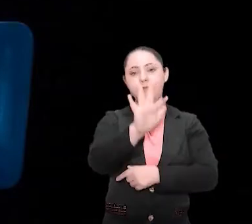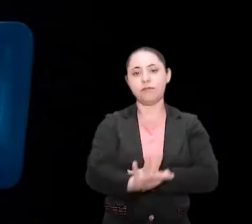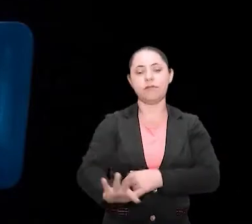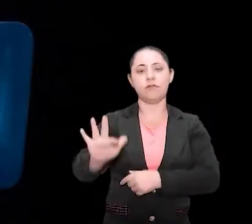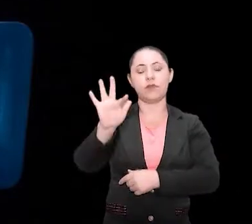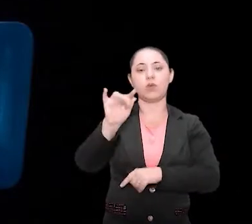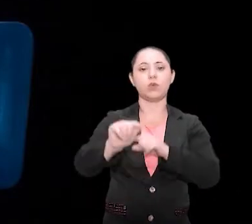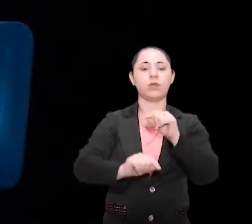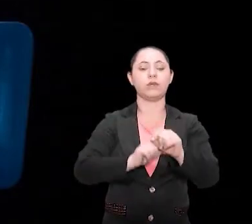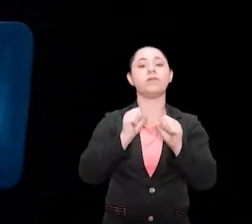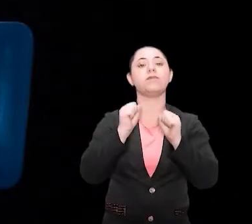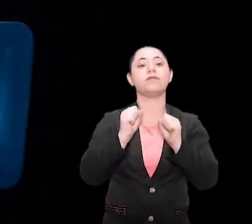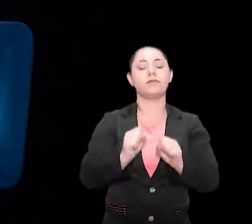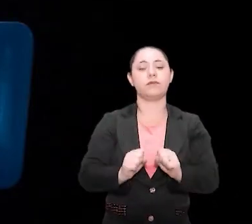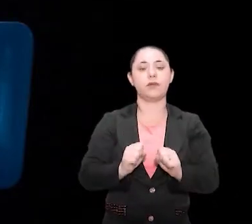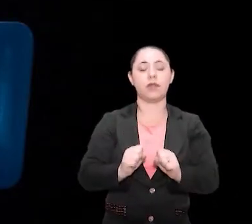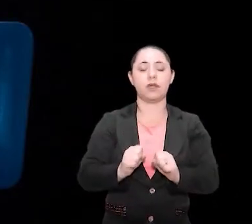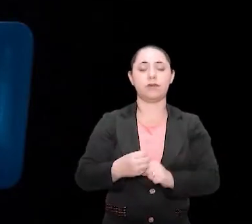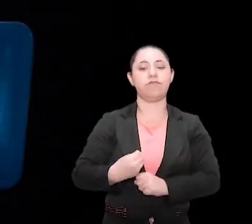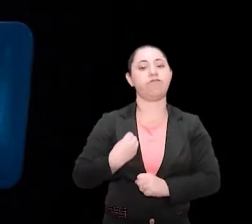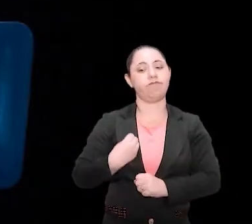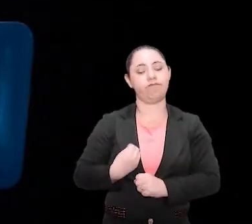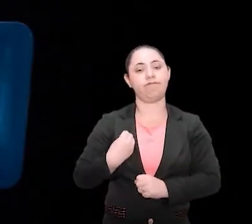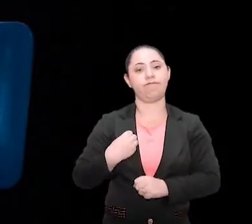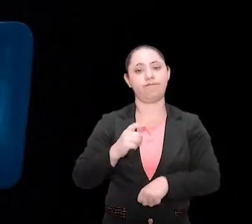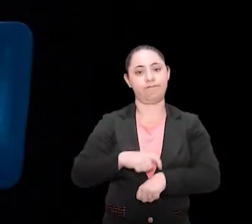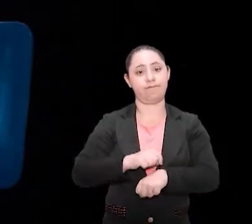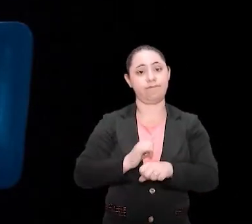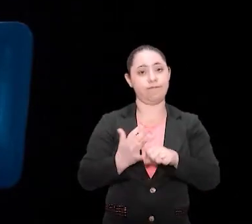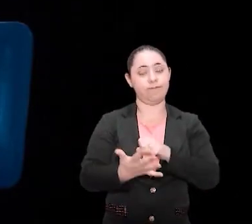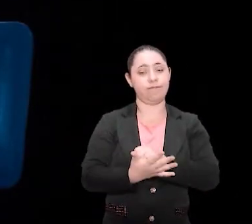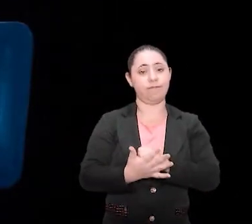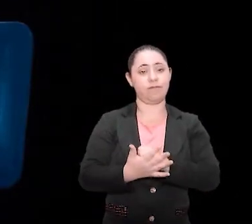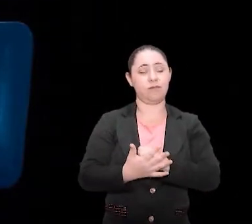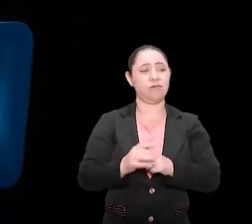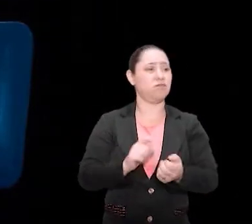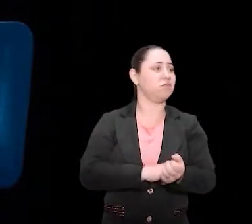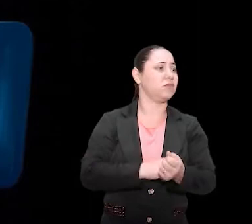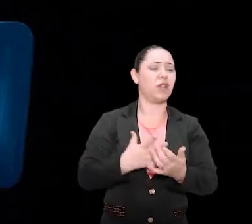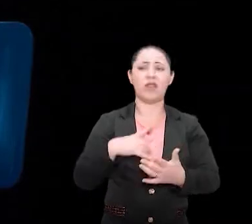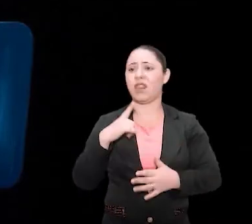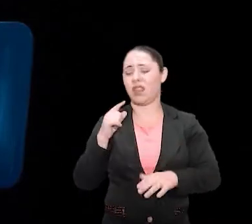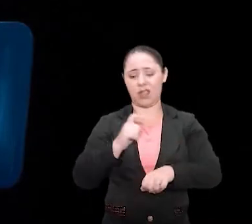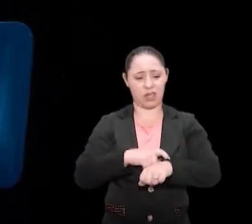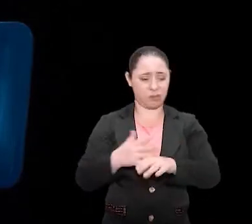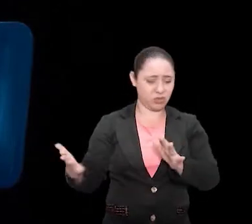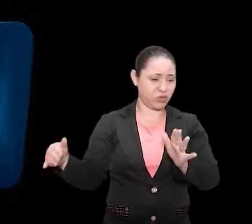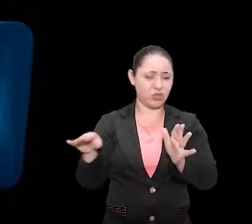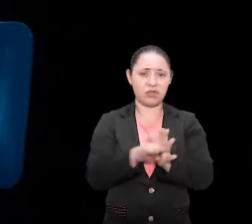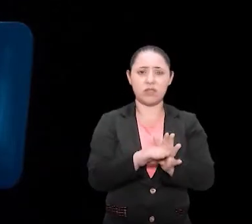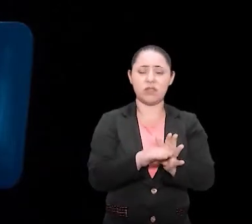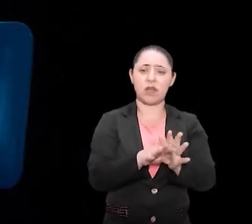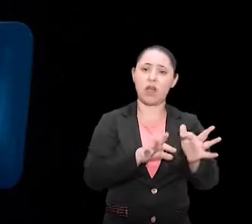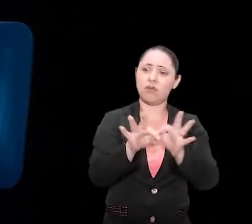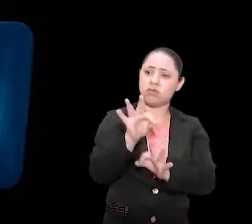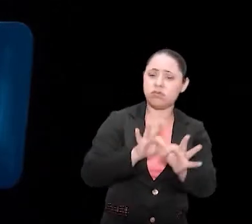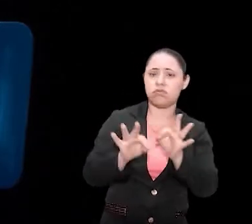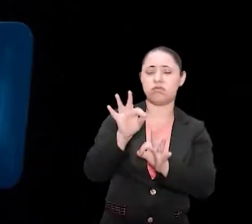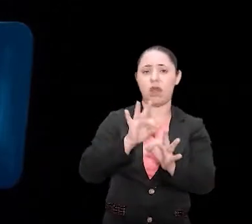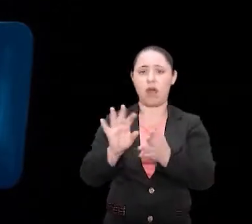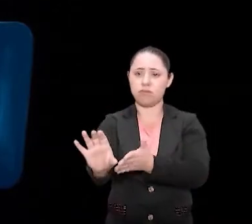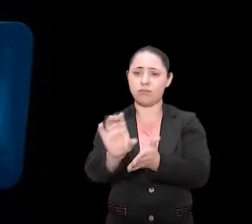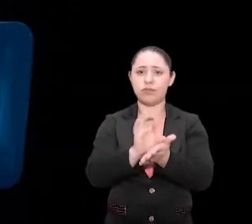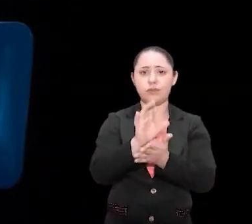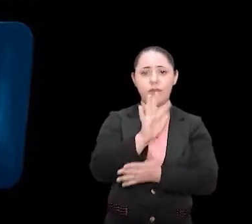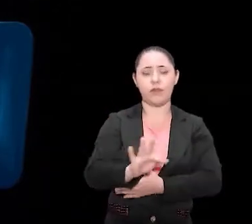eles pudessem sobreviver àquilo. Então, a angústia era, será que vai dar tempo de chegar o ajuste, o recurso